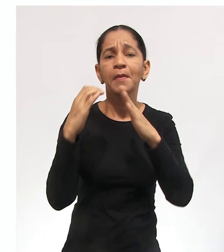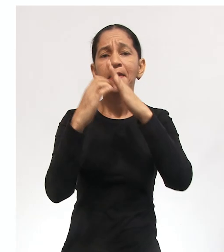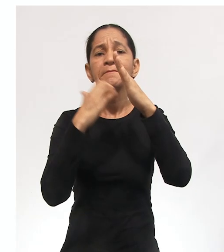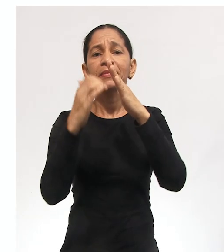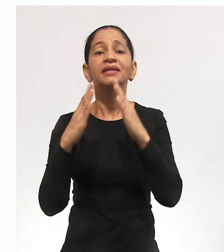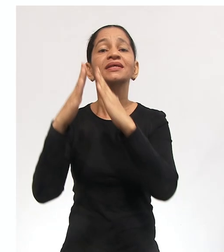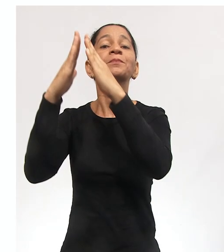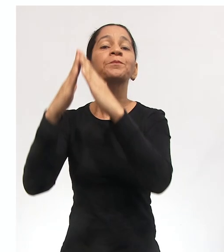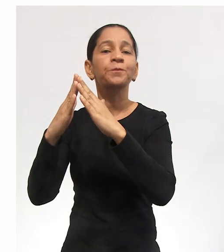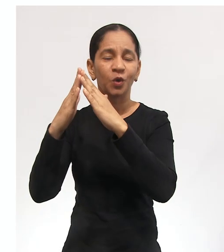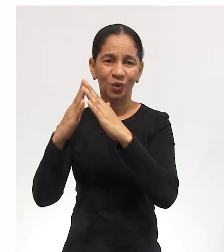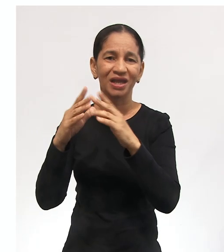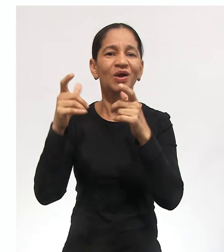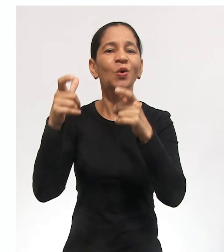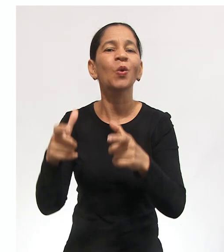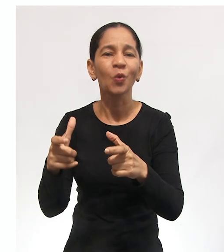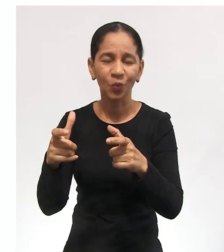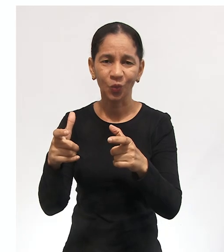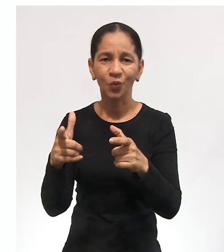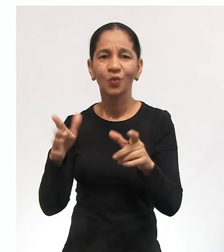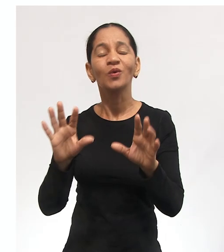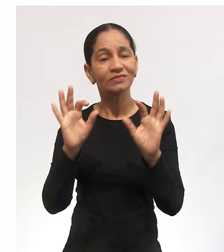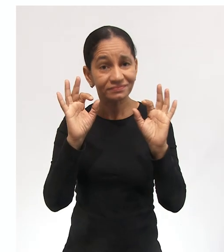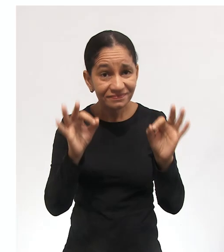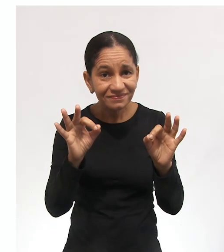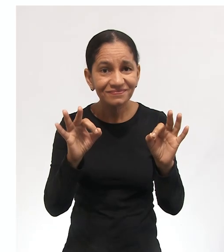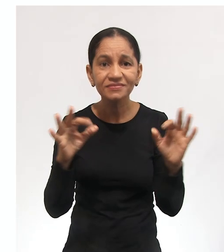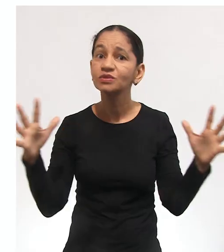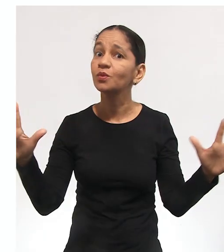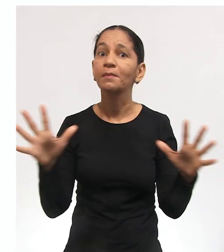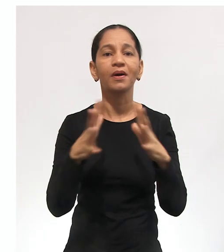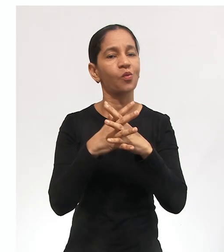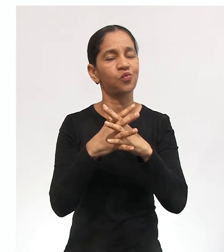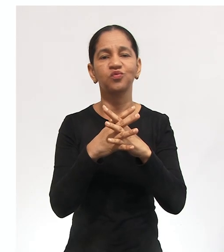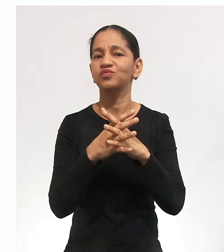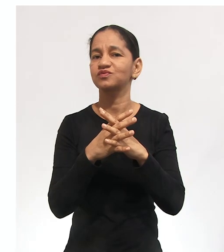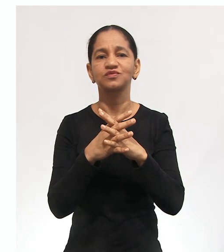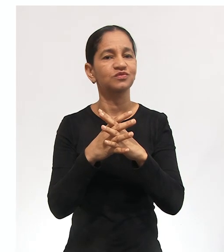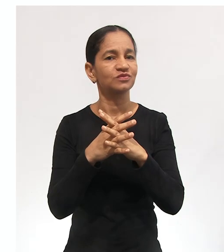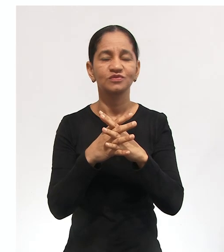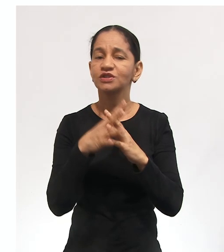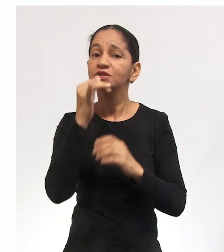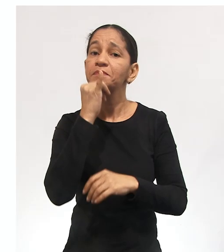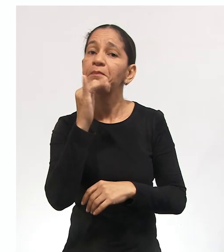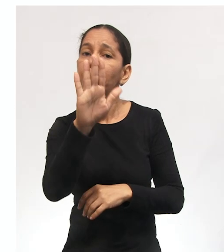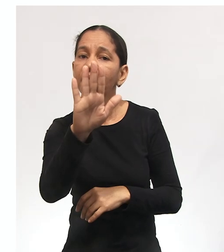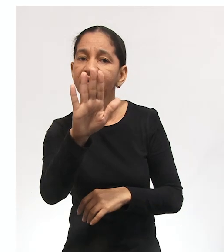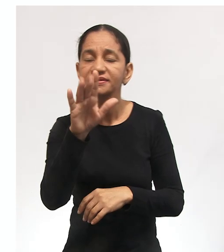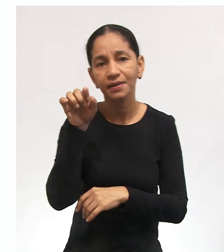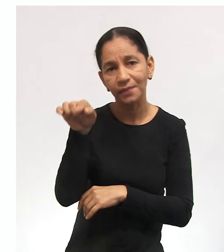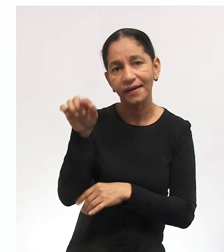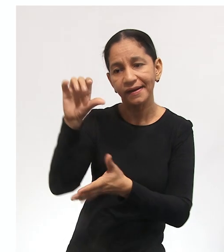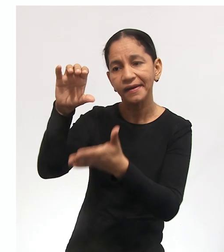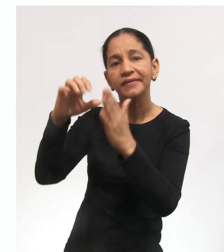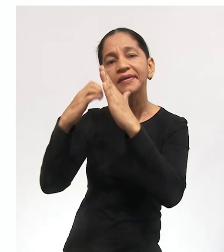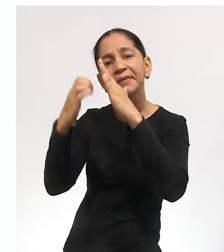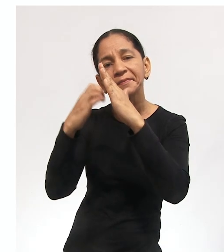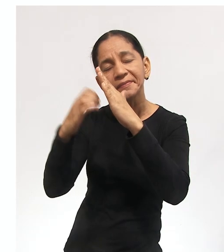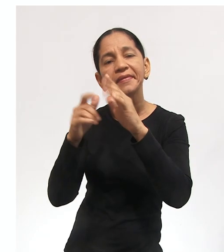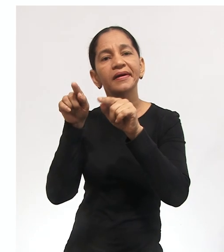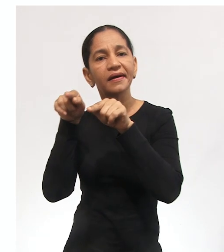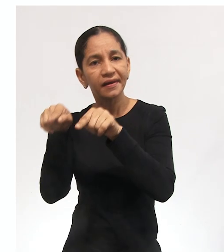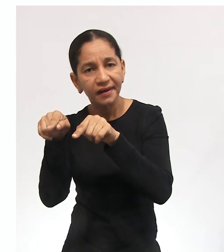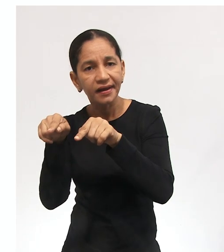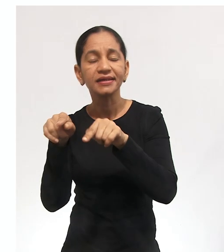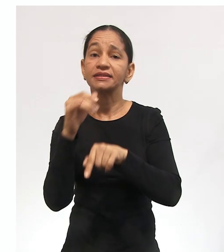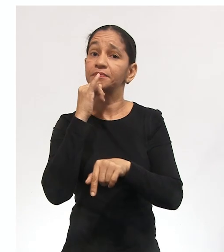da empresa, né? Então, a gente não vai confundir estabelecimento com empresa. Além